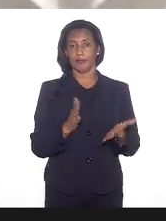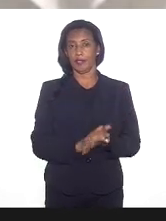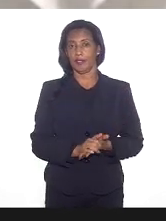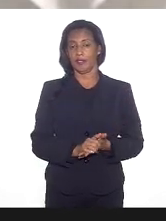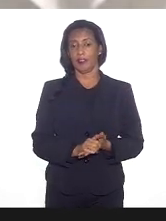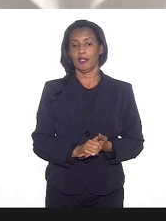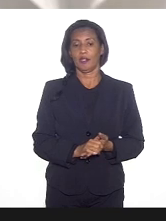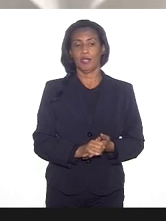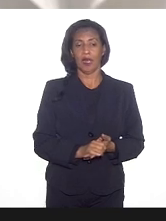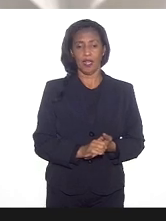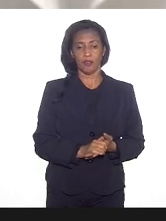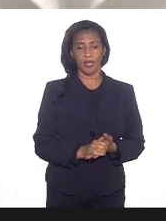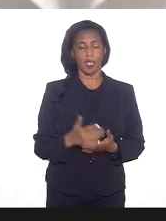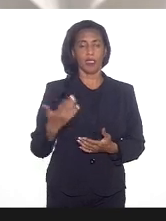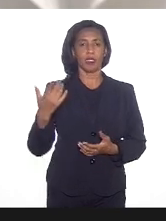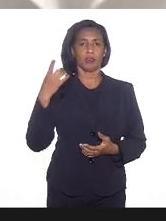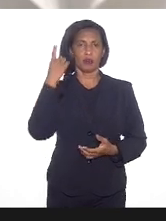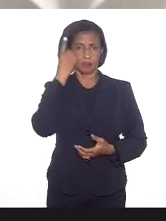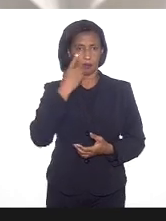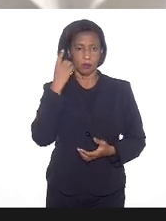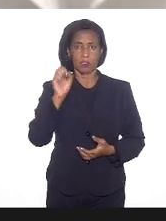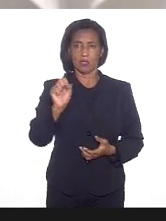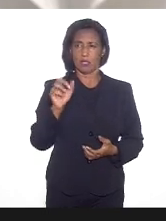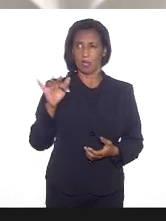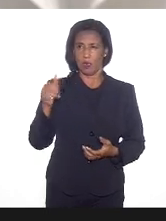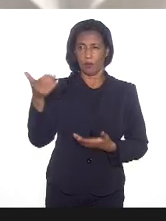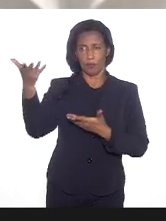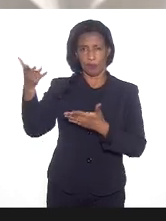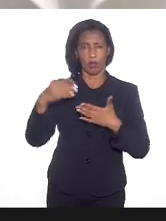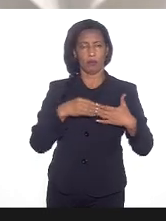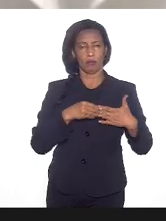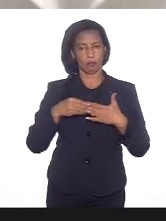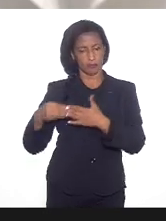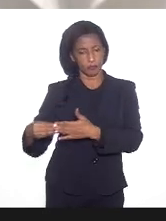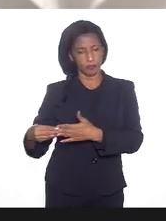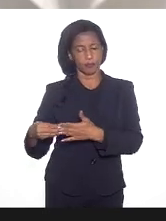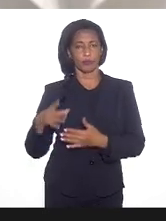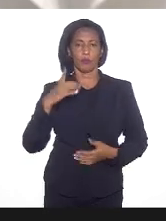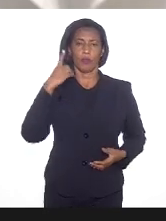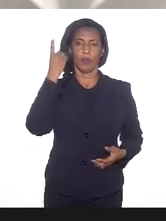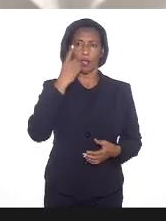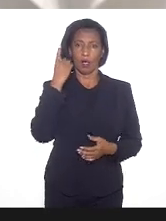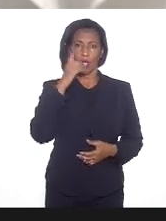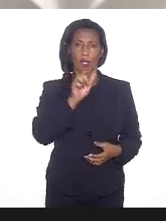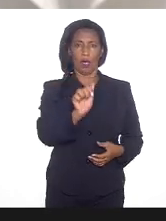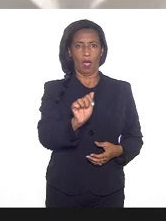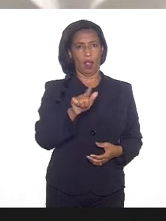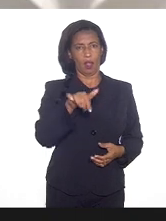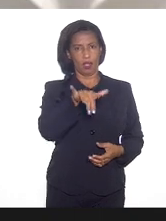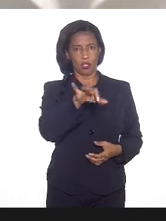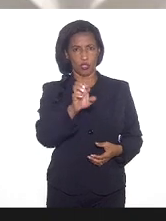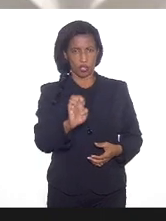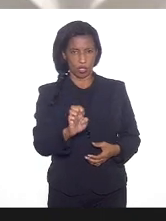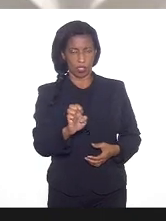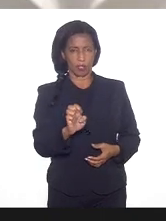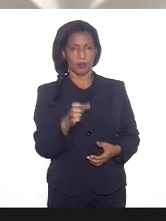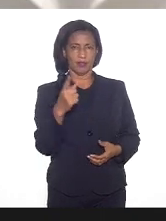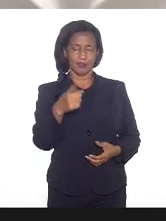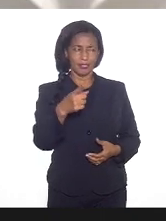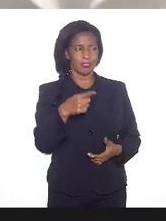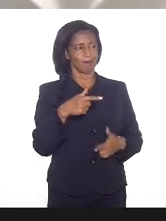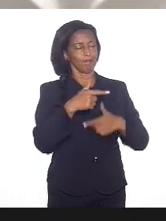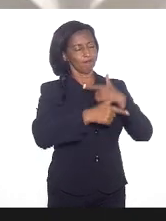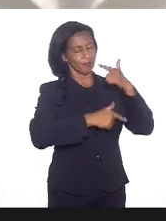só o deputado Flávio Serafini pela sua condição, o deputado Alexandre Freitas pela sua